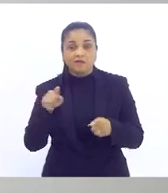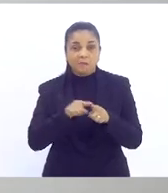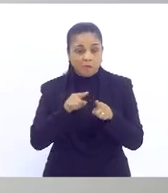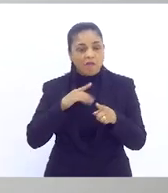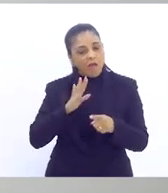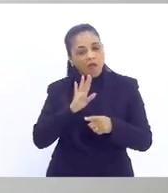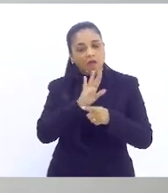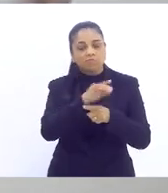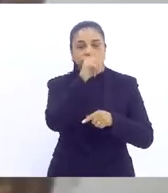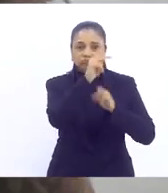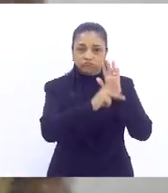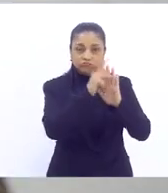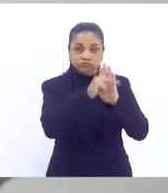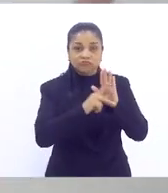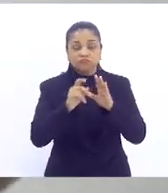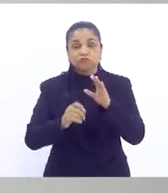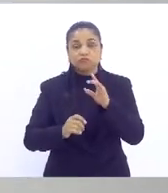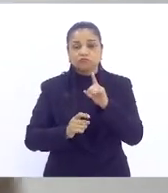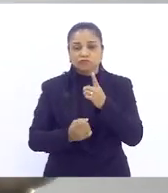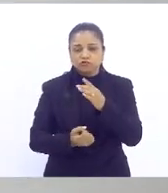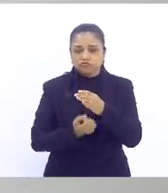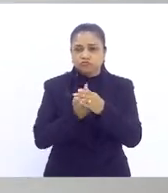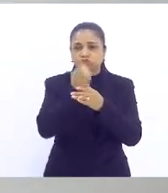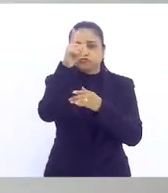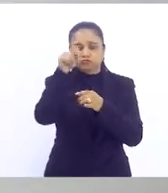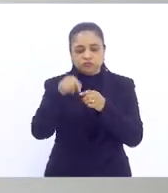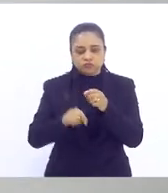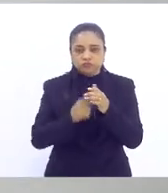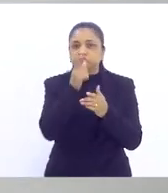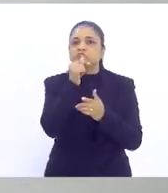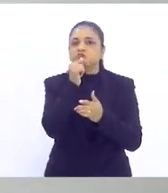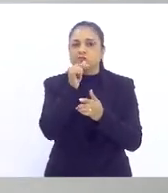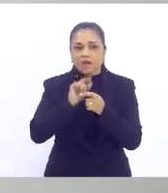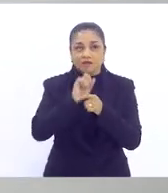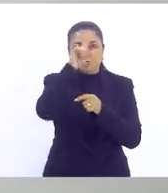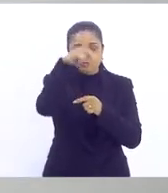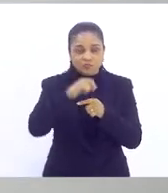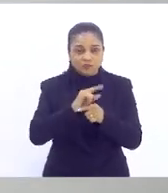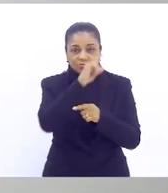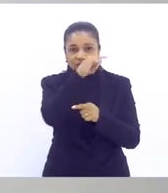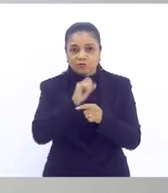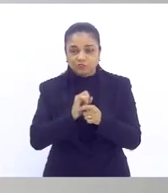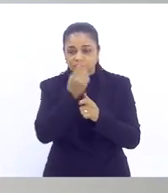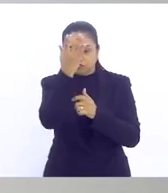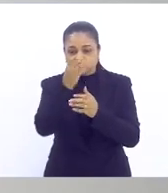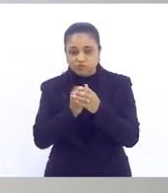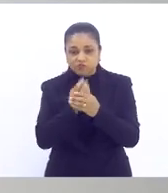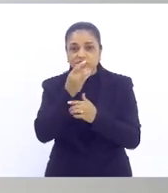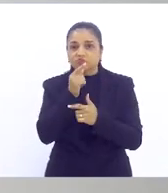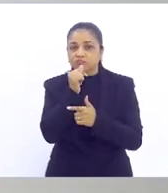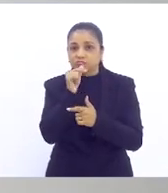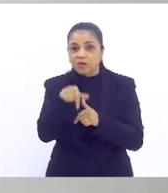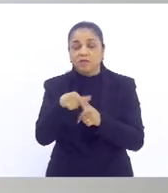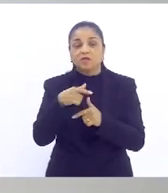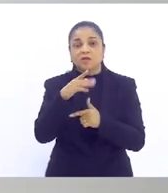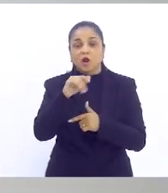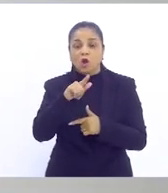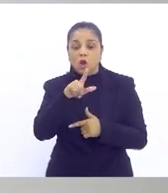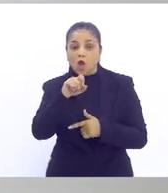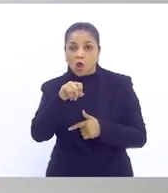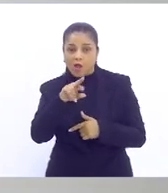Recuperação aí do Chafariz da Glória felizmente aí o a cidade está com recurso né através de um termo de ajuste de Conduta